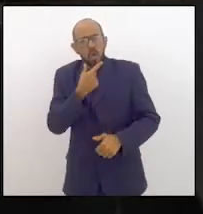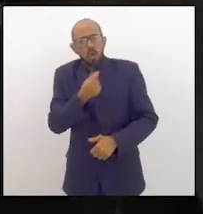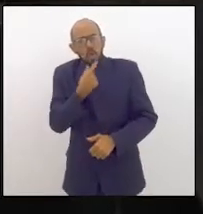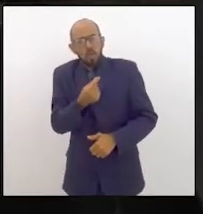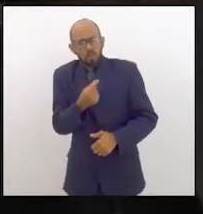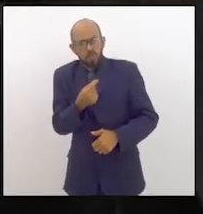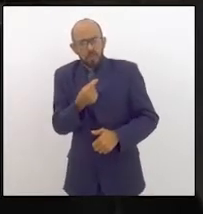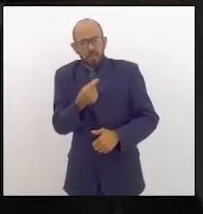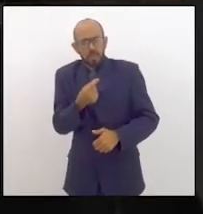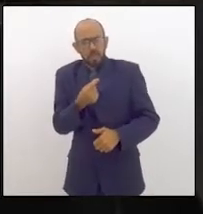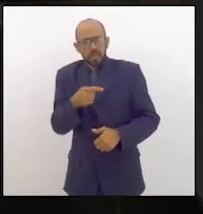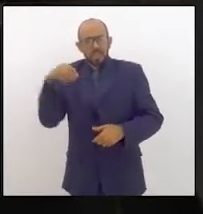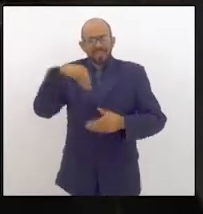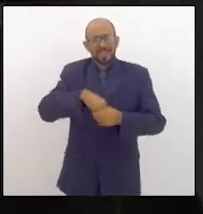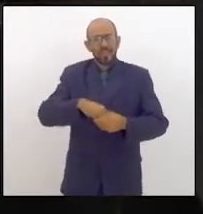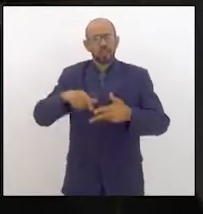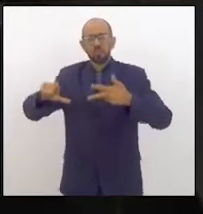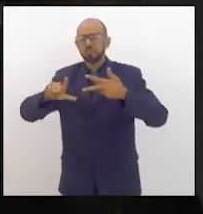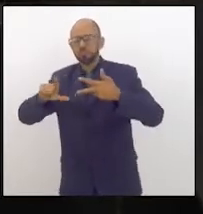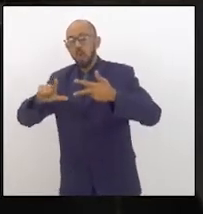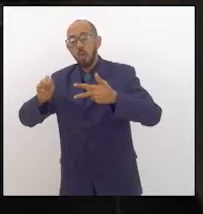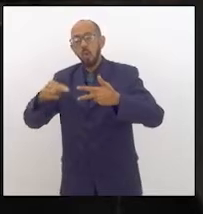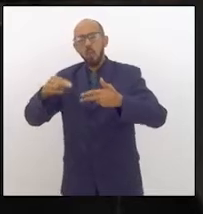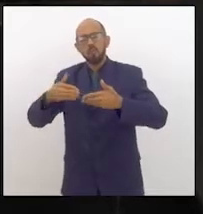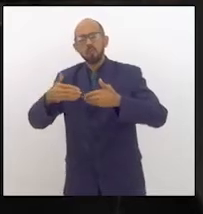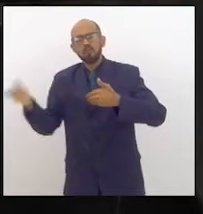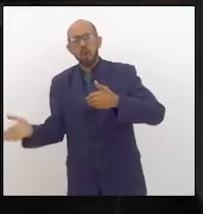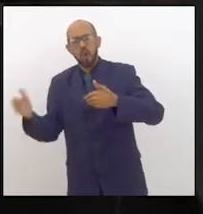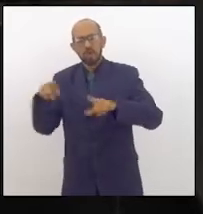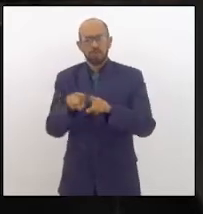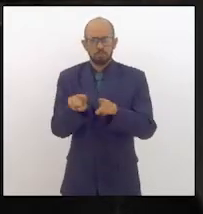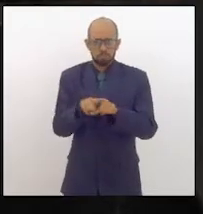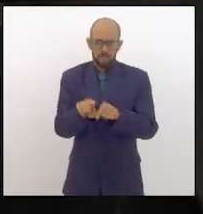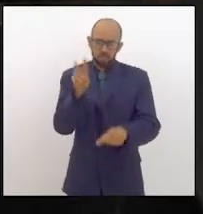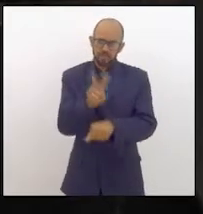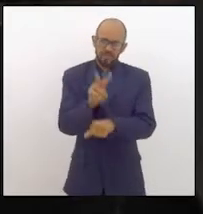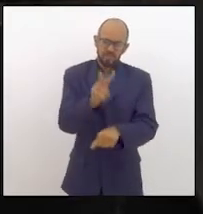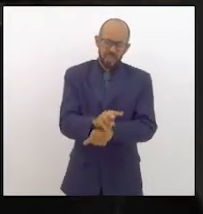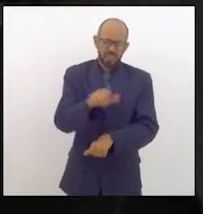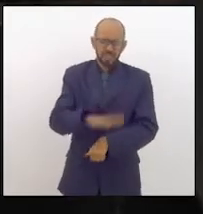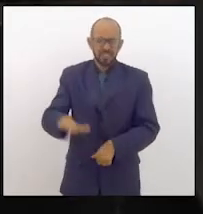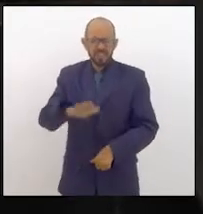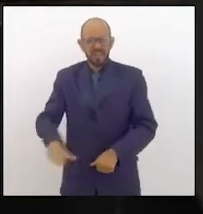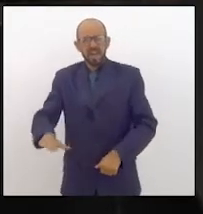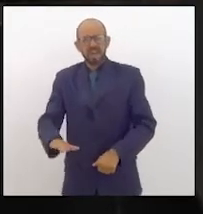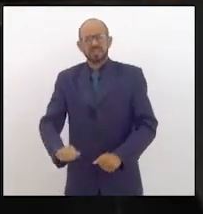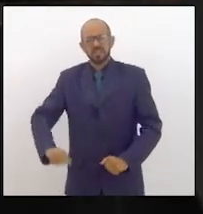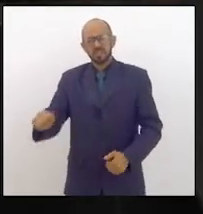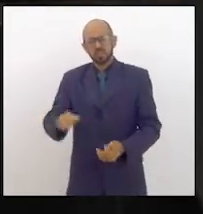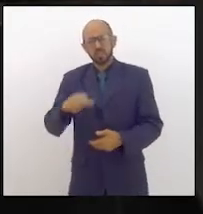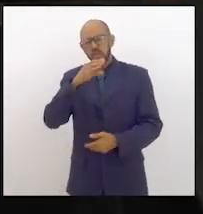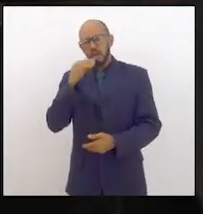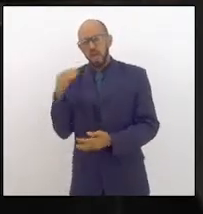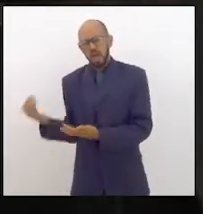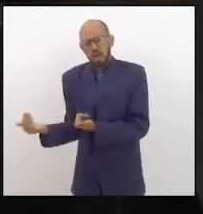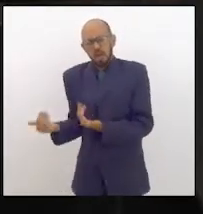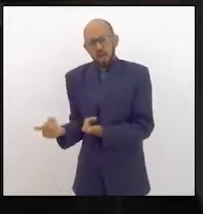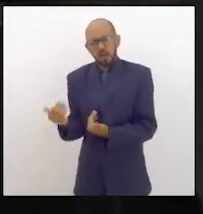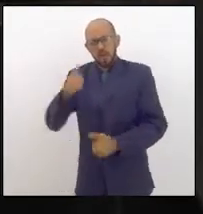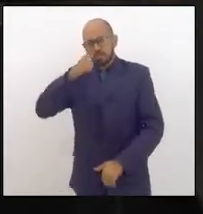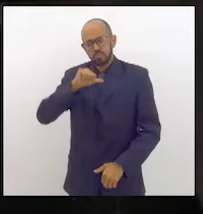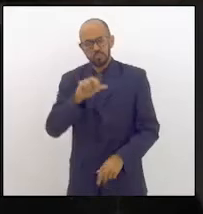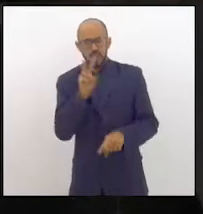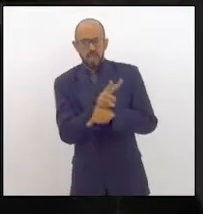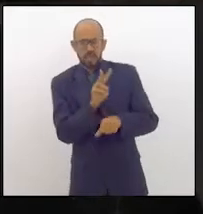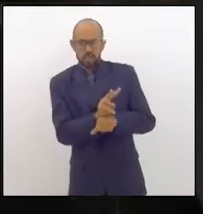incompatível aqueles e aquelas que defendem as crianças os adolescentes que defendem as mulheres